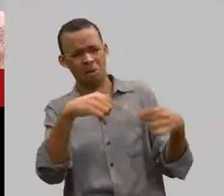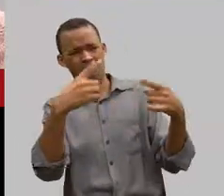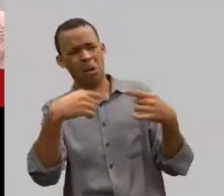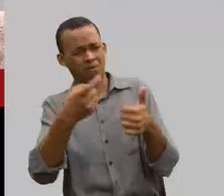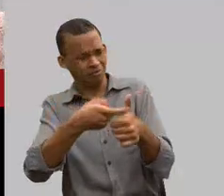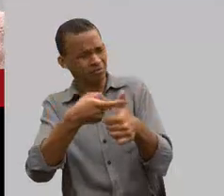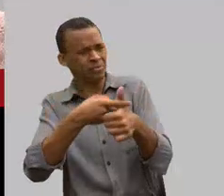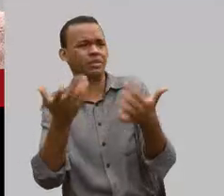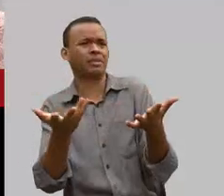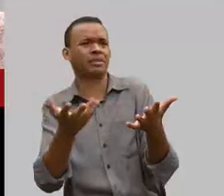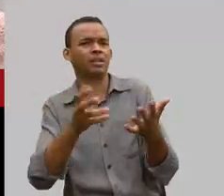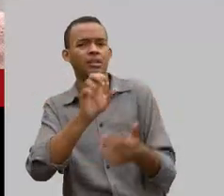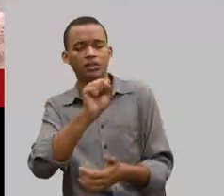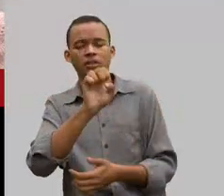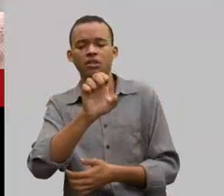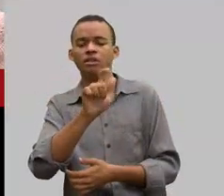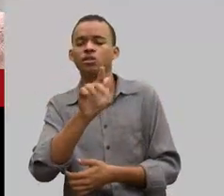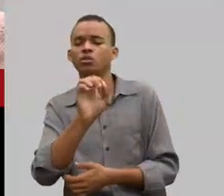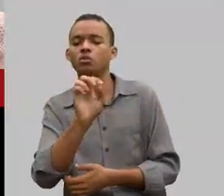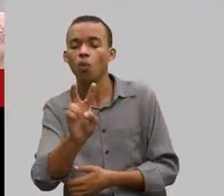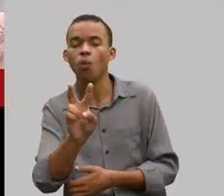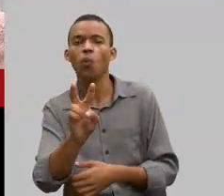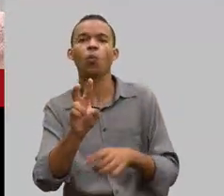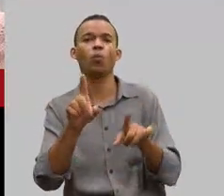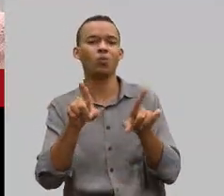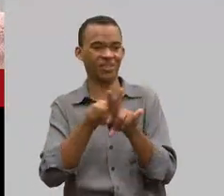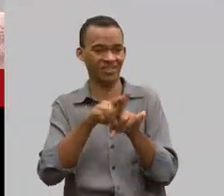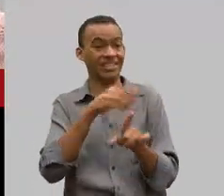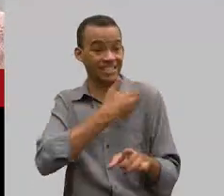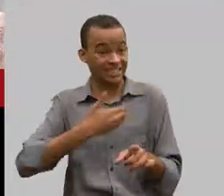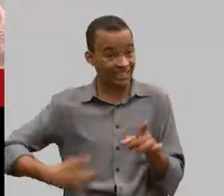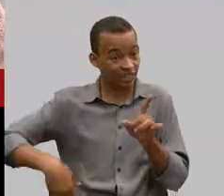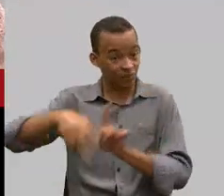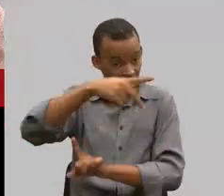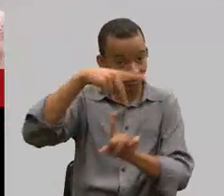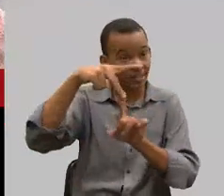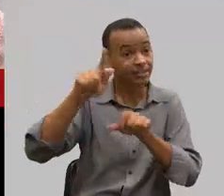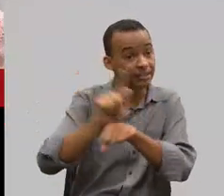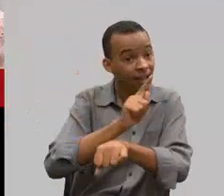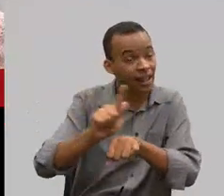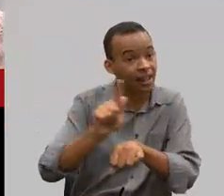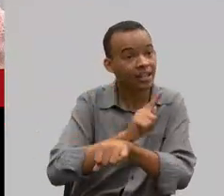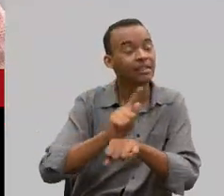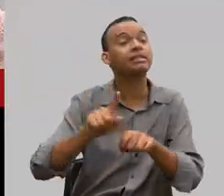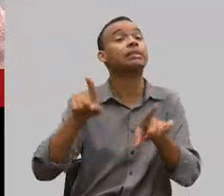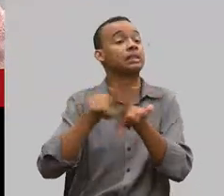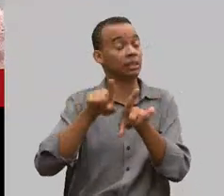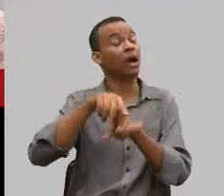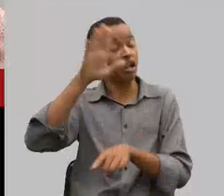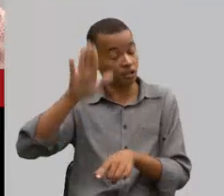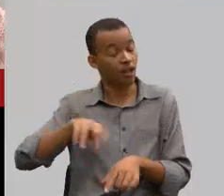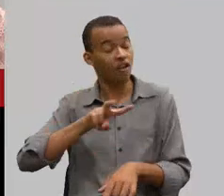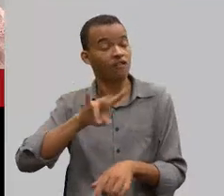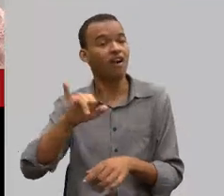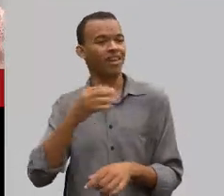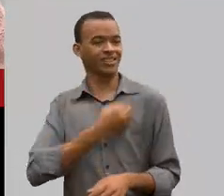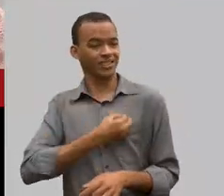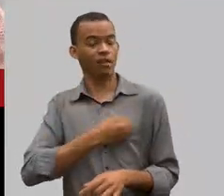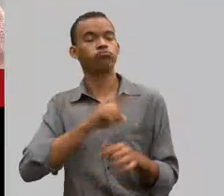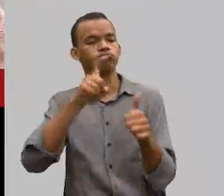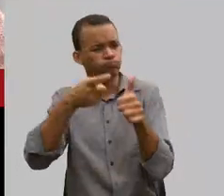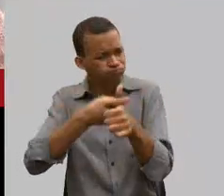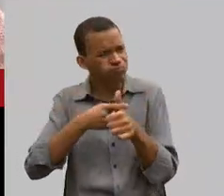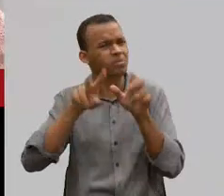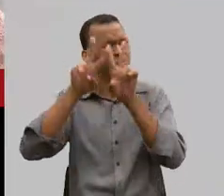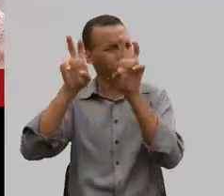segov a a a secretária de planejamento de gestão e a da Fazenda Estarão aqui das questões da dívida eu